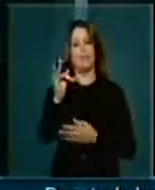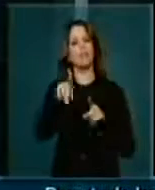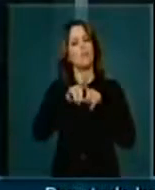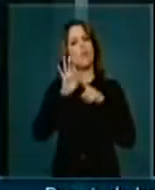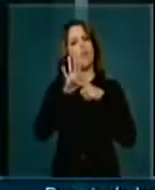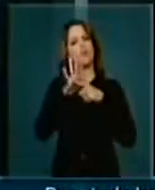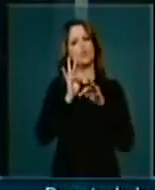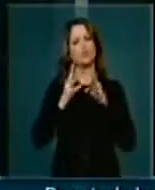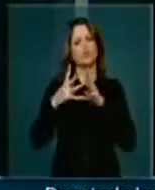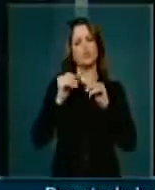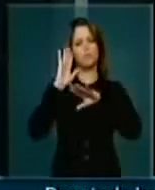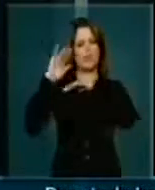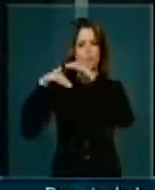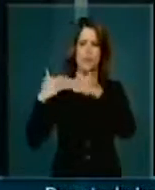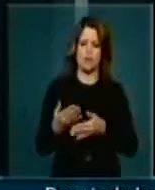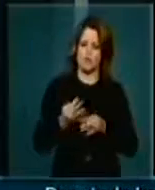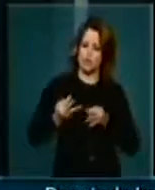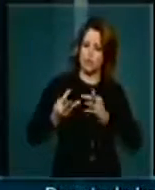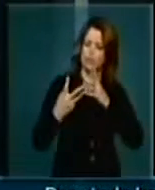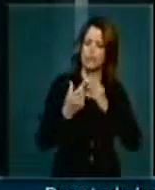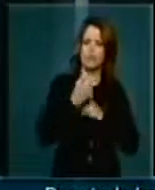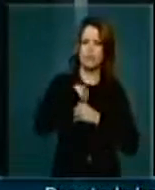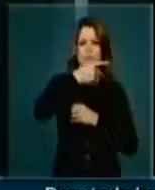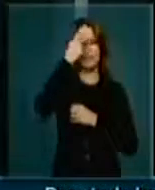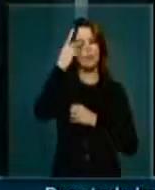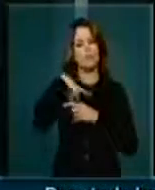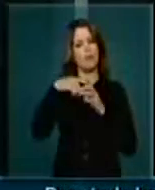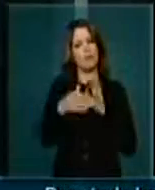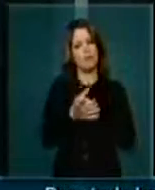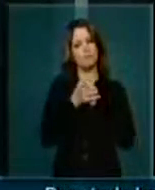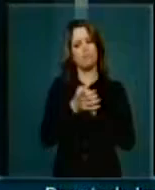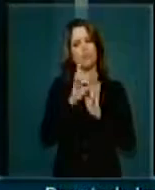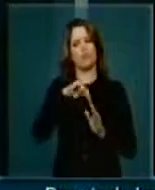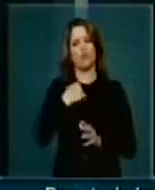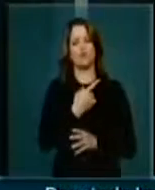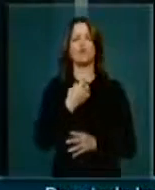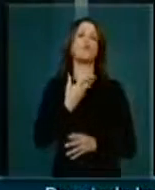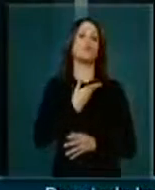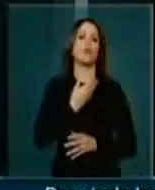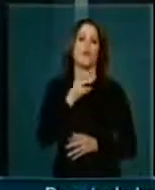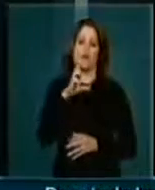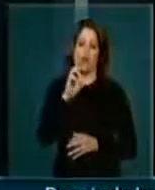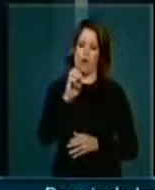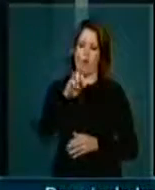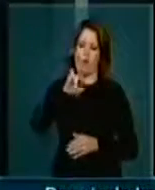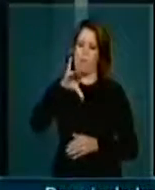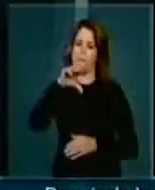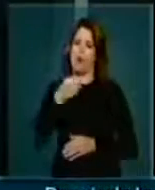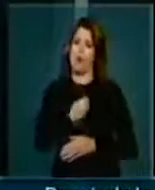registrado. Então, as nossas homenagens a todos e nosso cumprimento ao nosso colega deputado Romário,